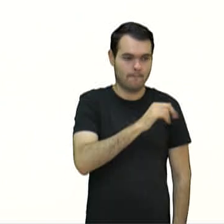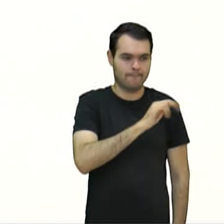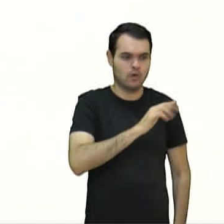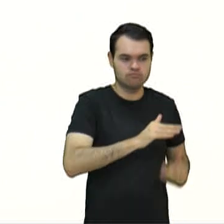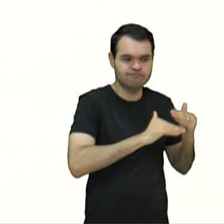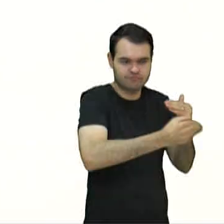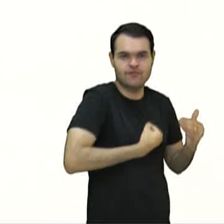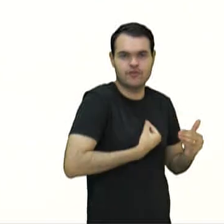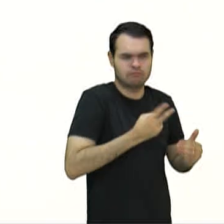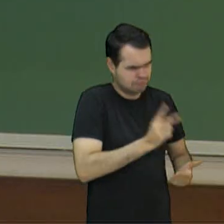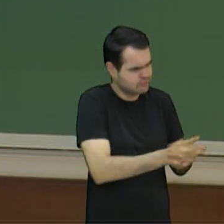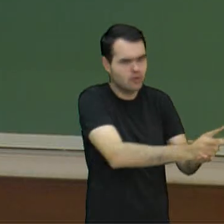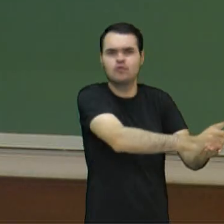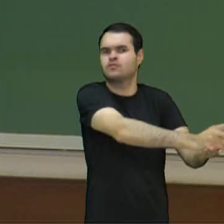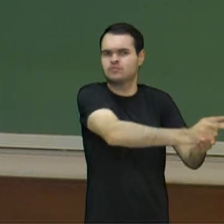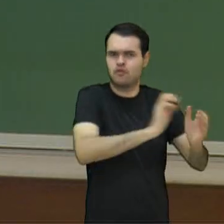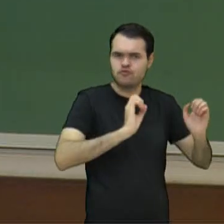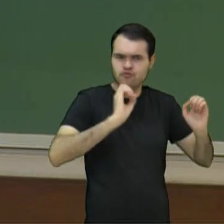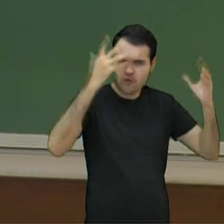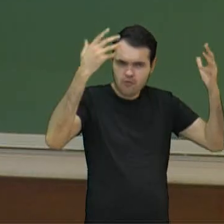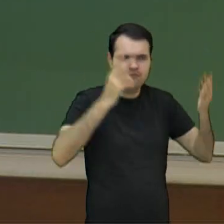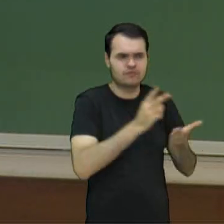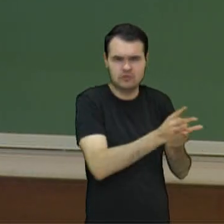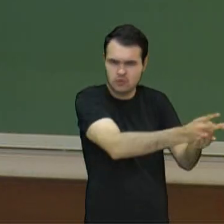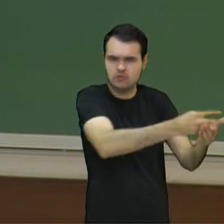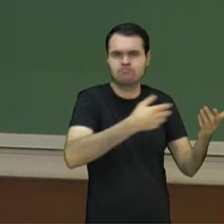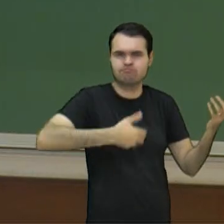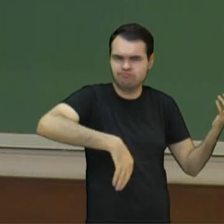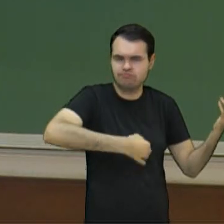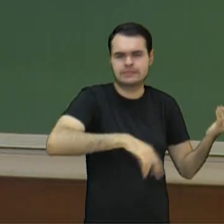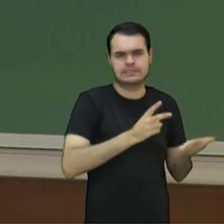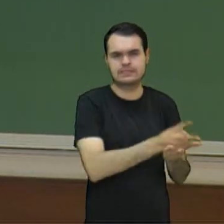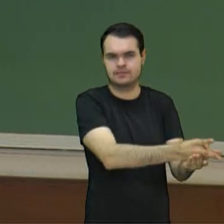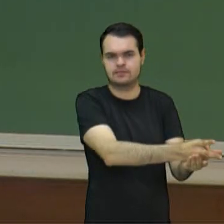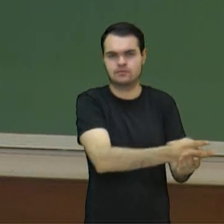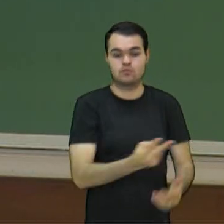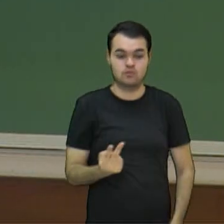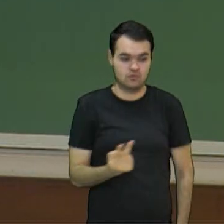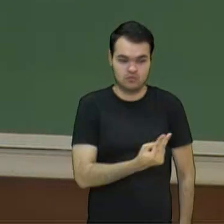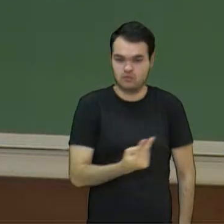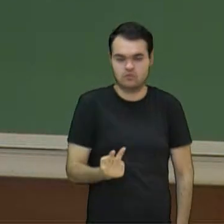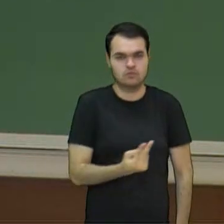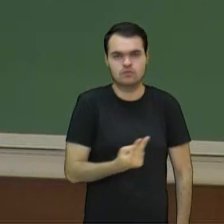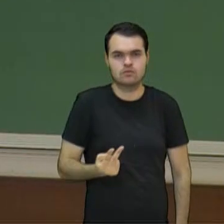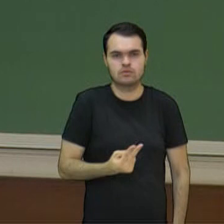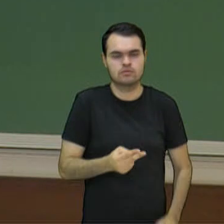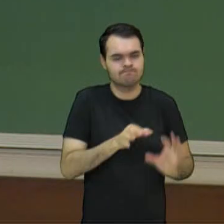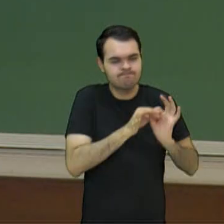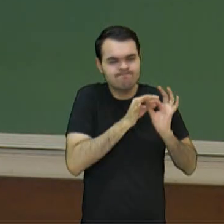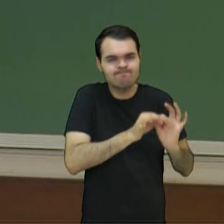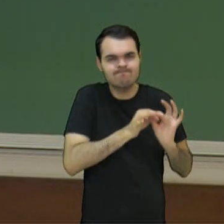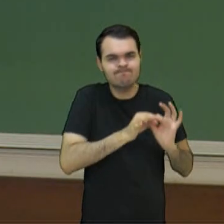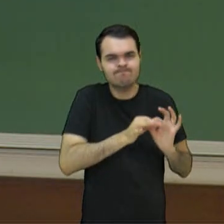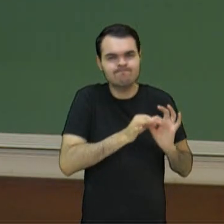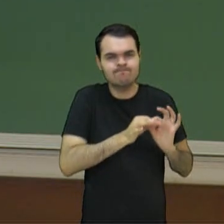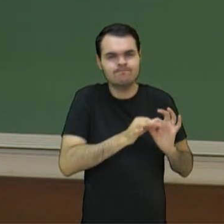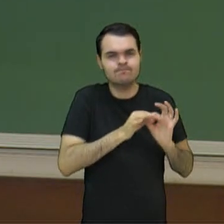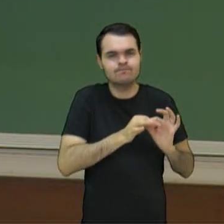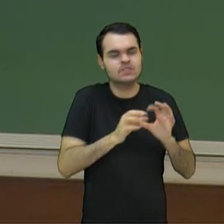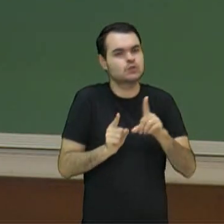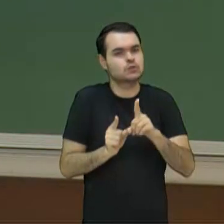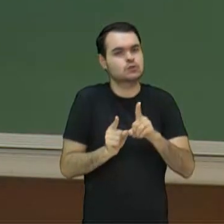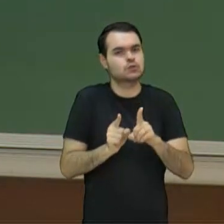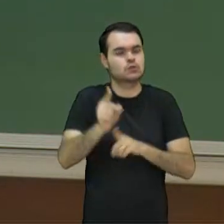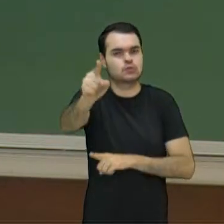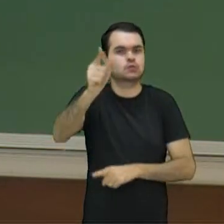show aí a 3x2, né, foi considerado os dois que tiveram a maior parceria de sucesso